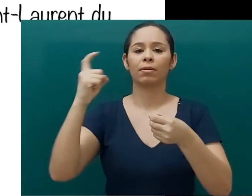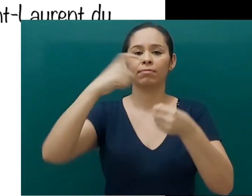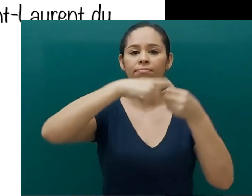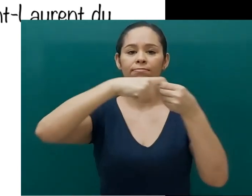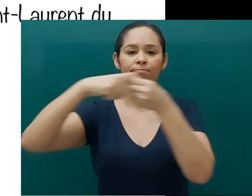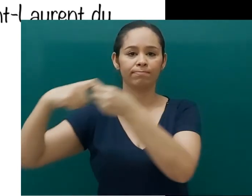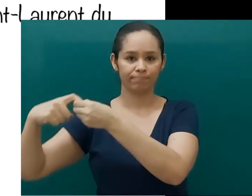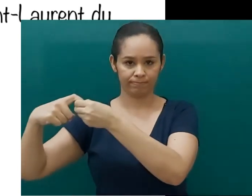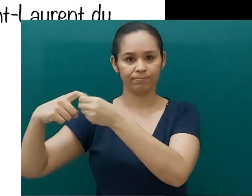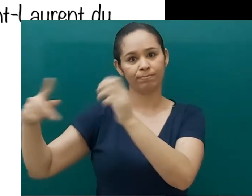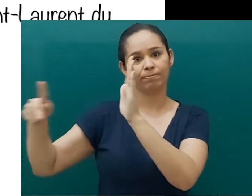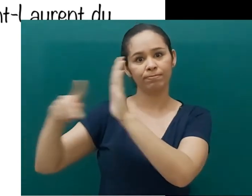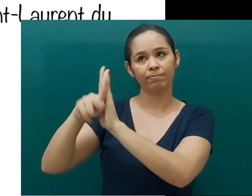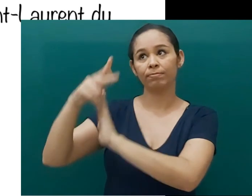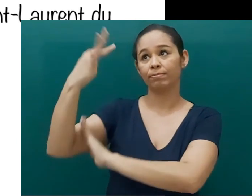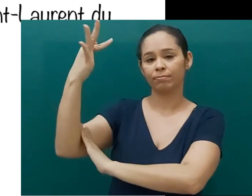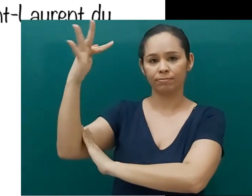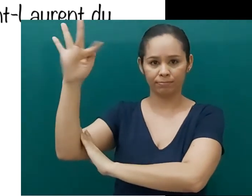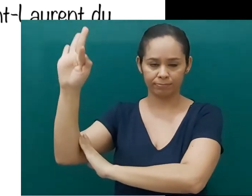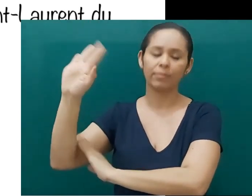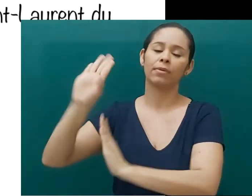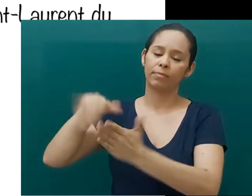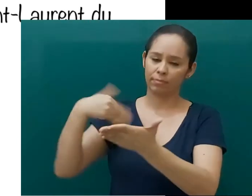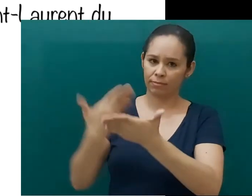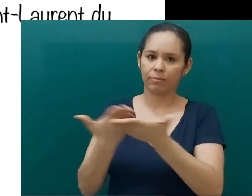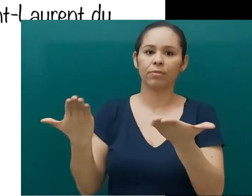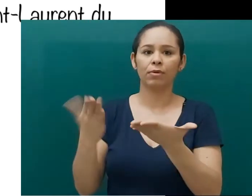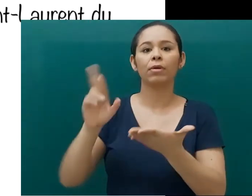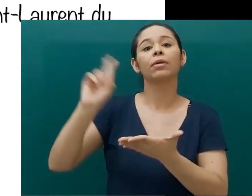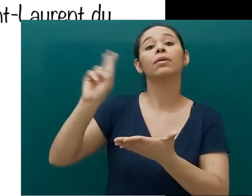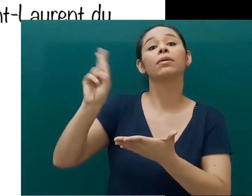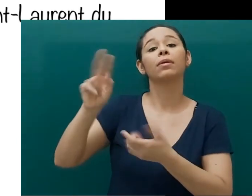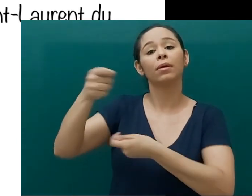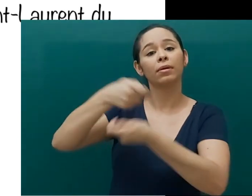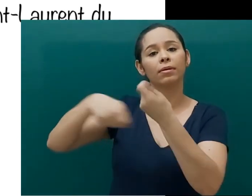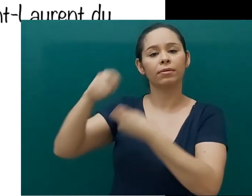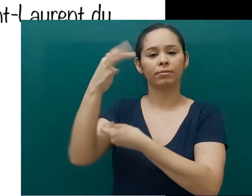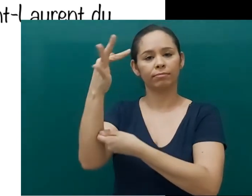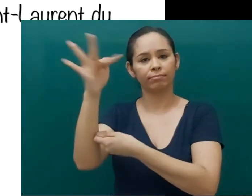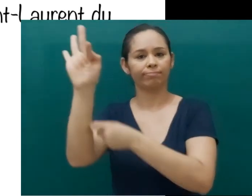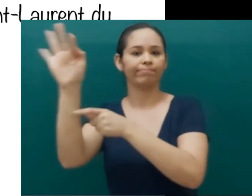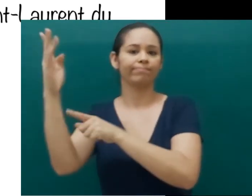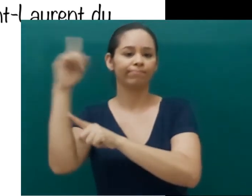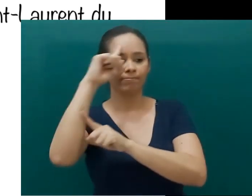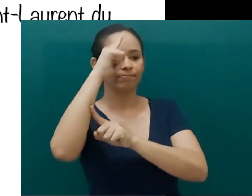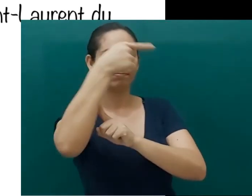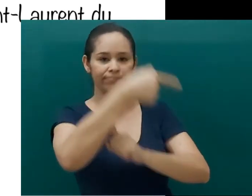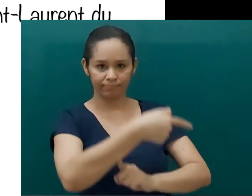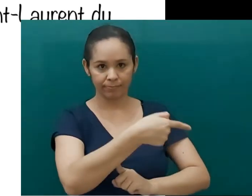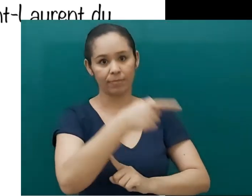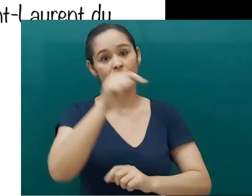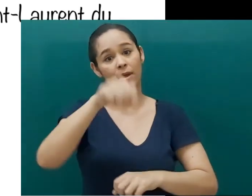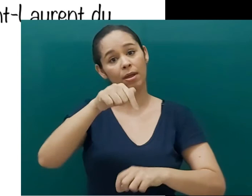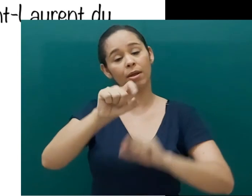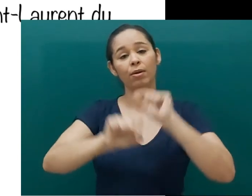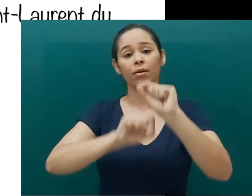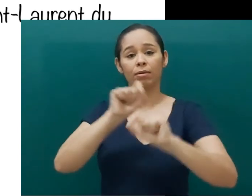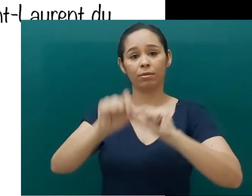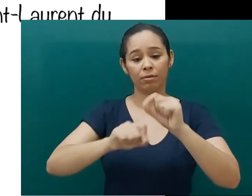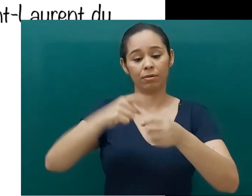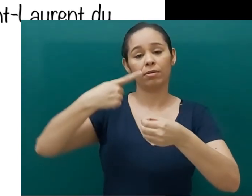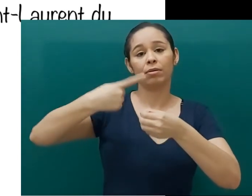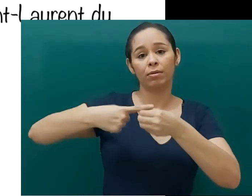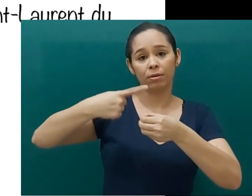departamento ultramarino da França, né, administrado pela França. E a cidade que